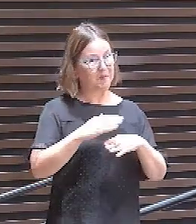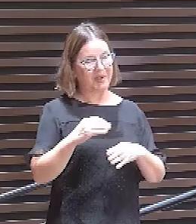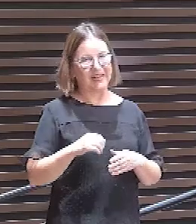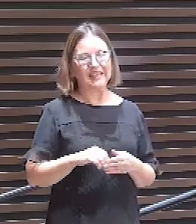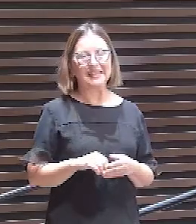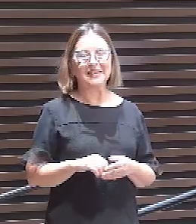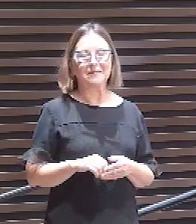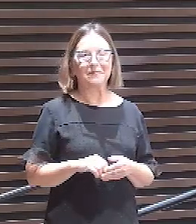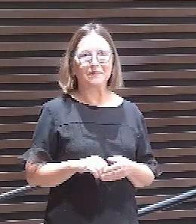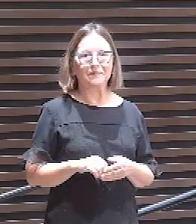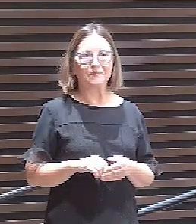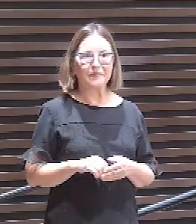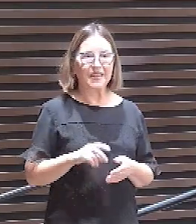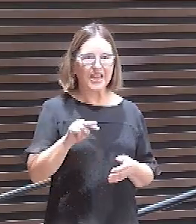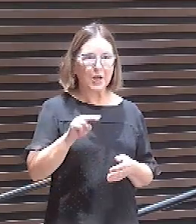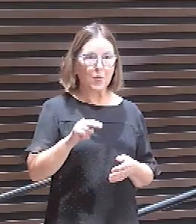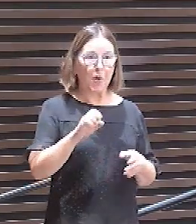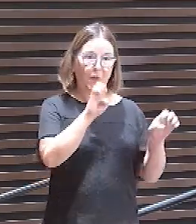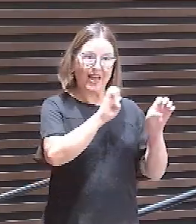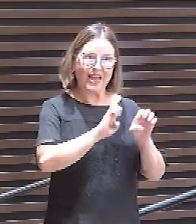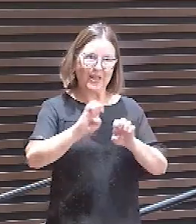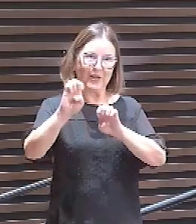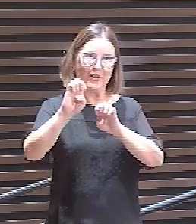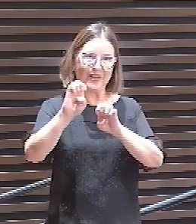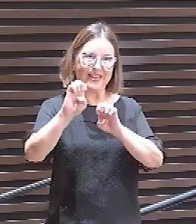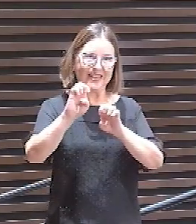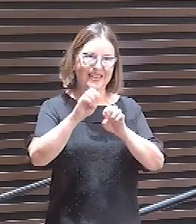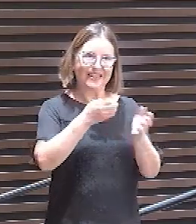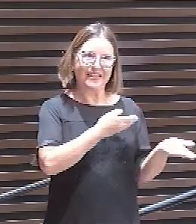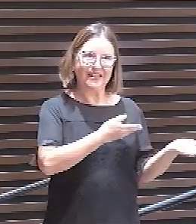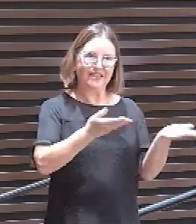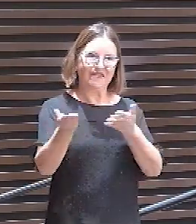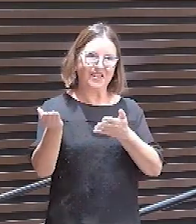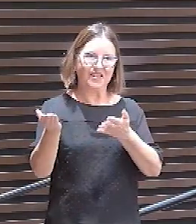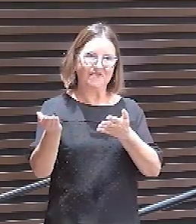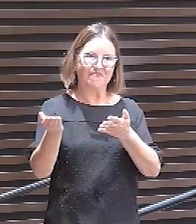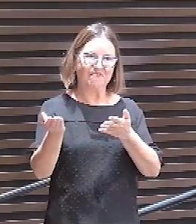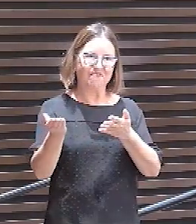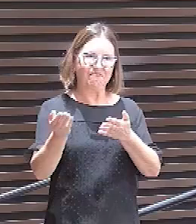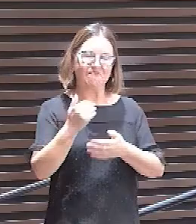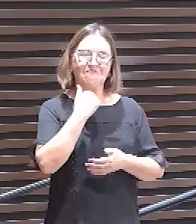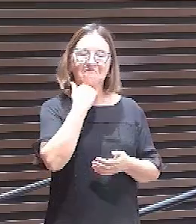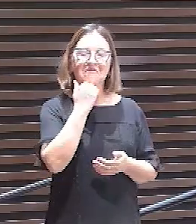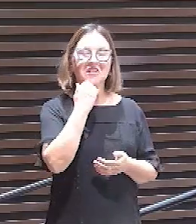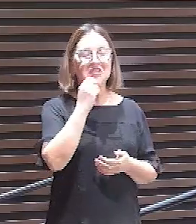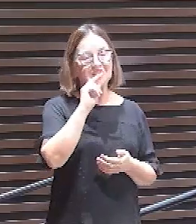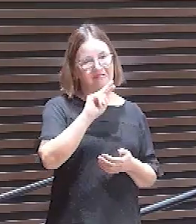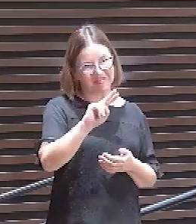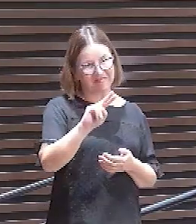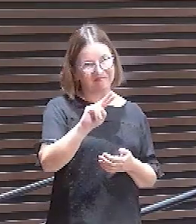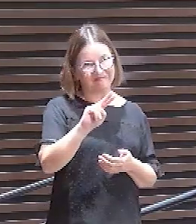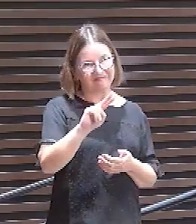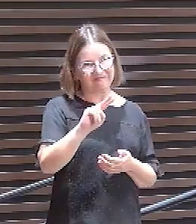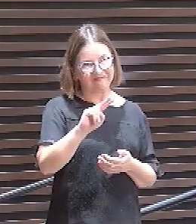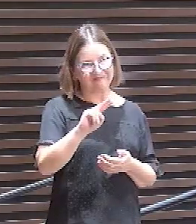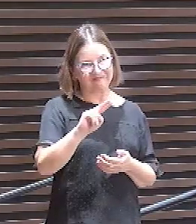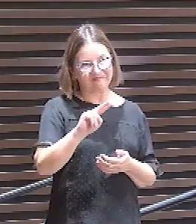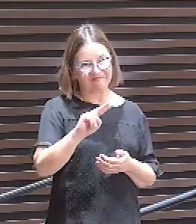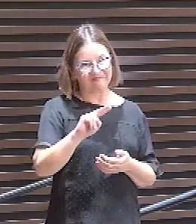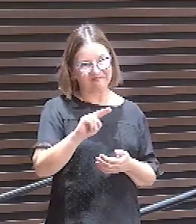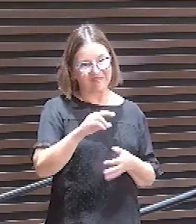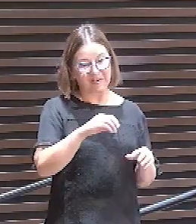Enoque foi trasladado e não foi visto, e saiu, e foi retirado.